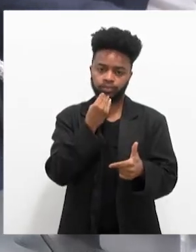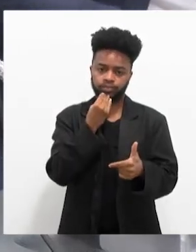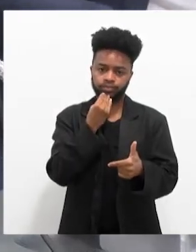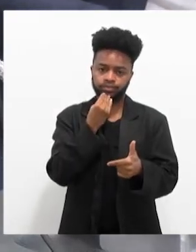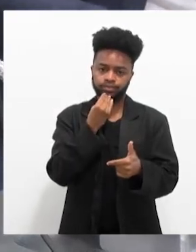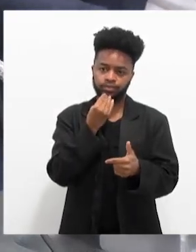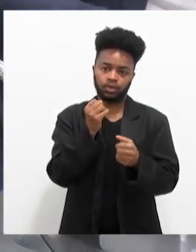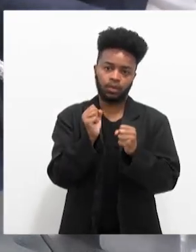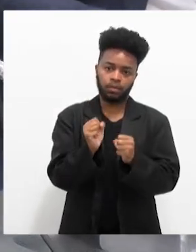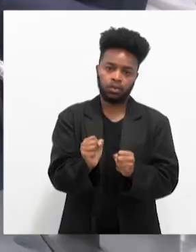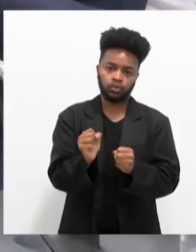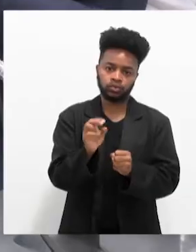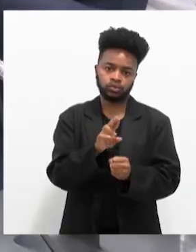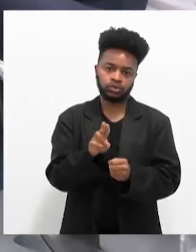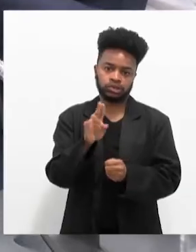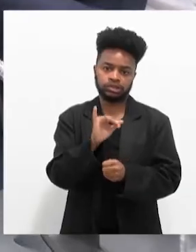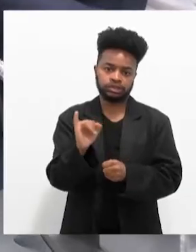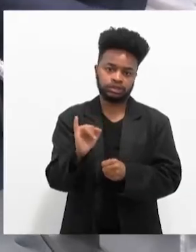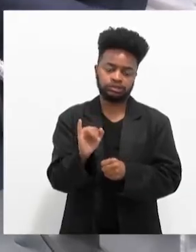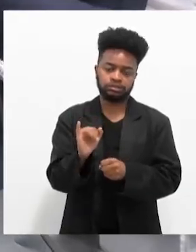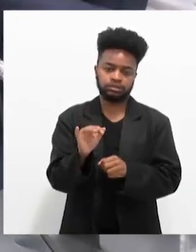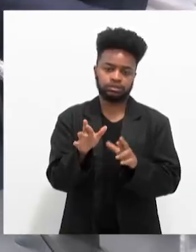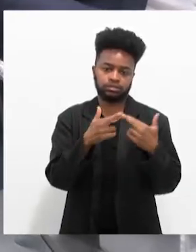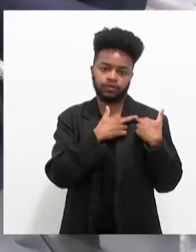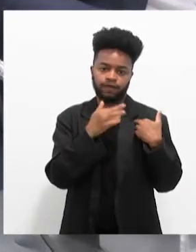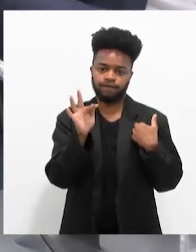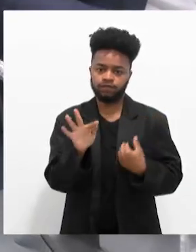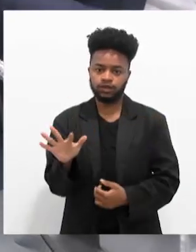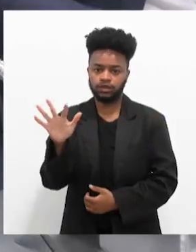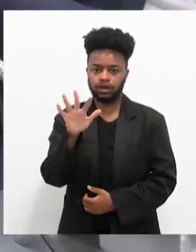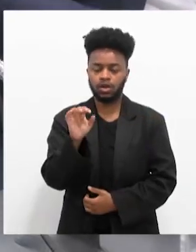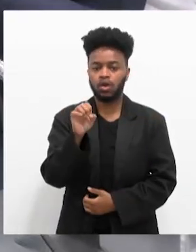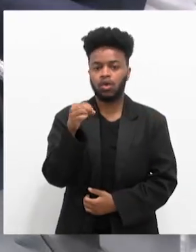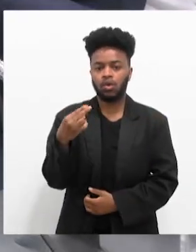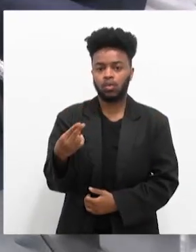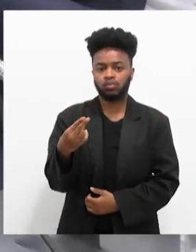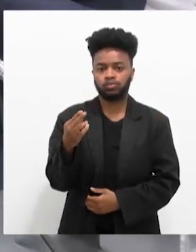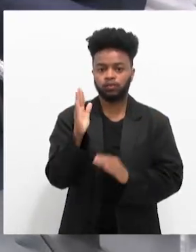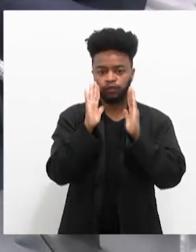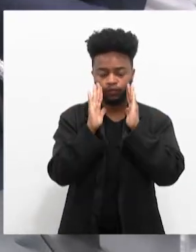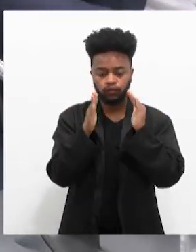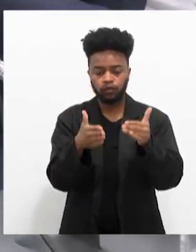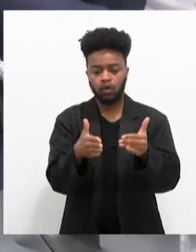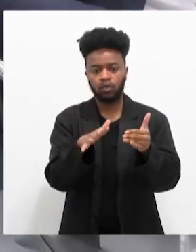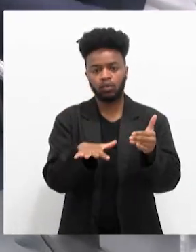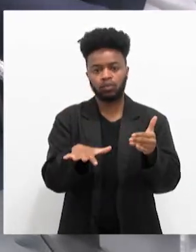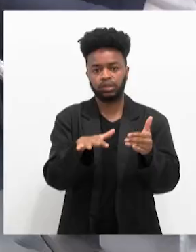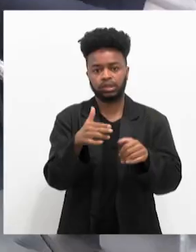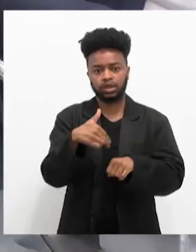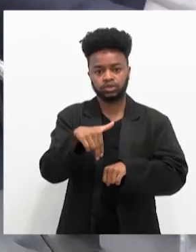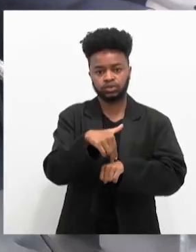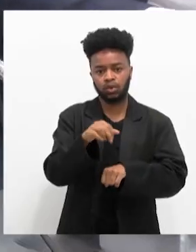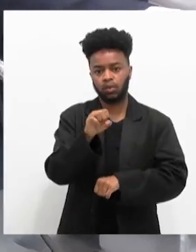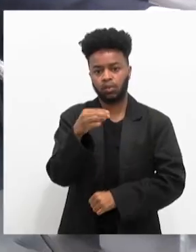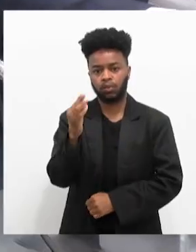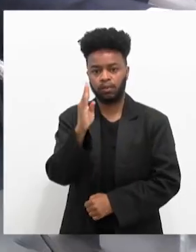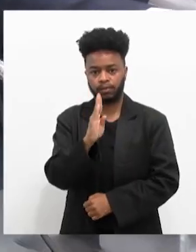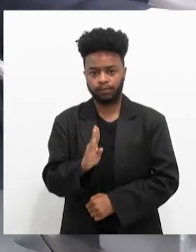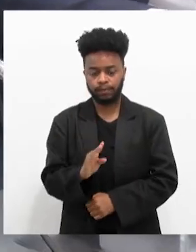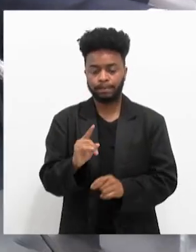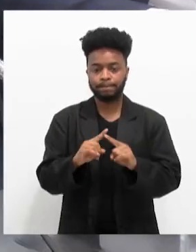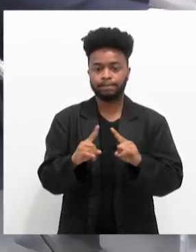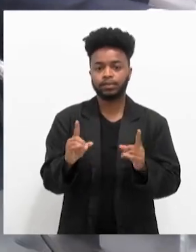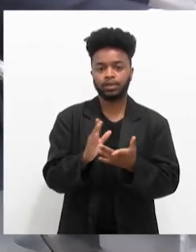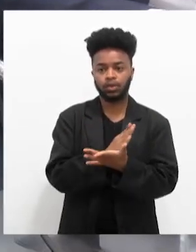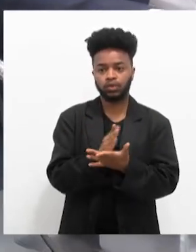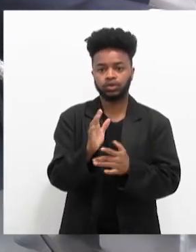não só naquilo que é de competência federal, mas naquilo que está adstrito ao território do nacional, ao Brasil, e aí os estados têm que